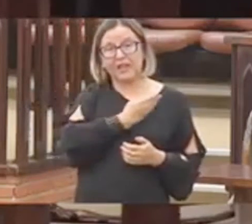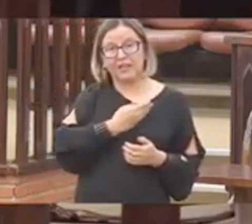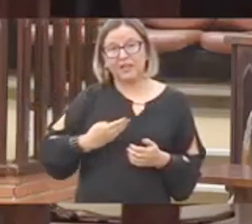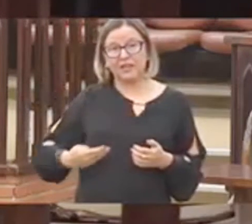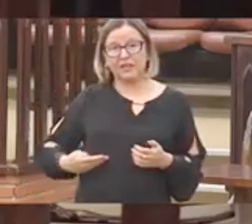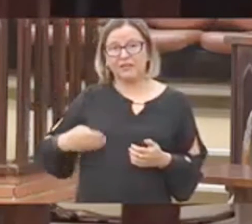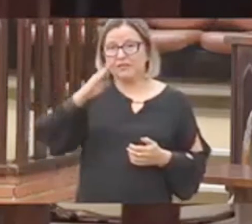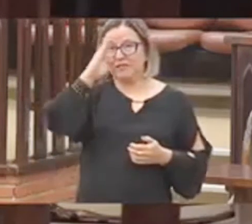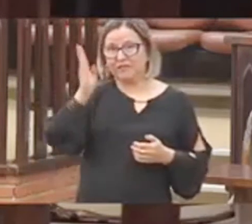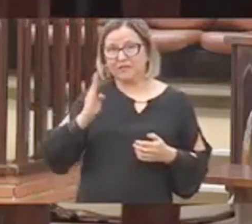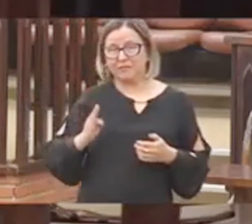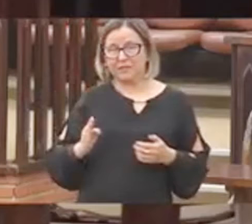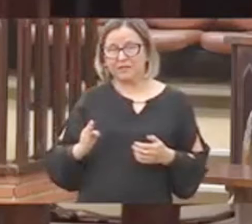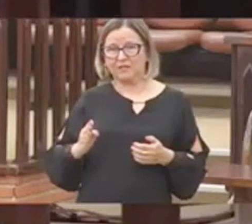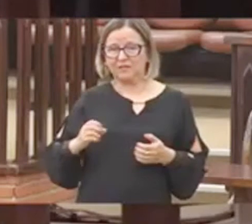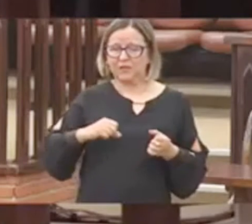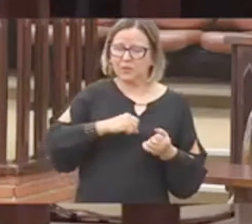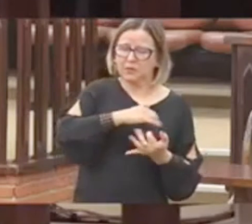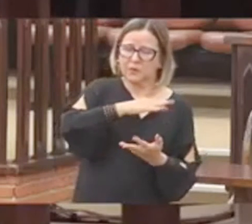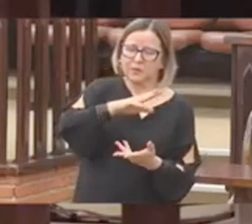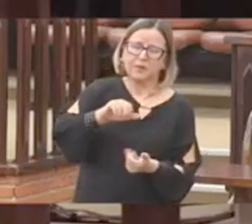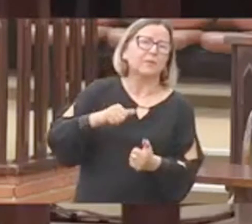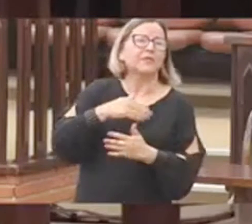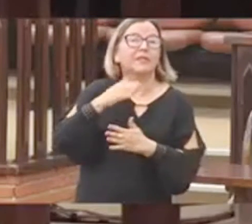no mundo inteiro,